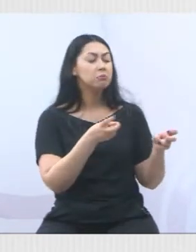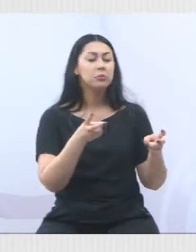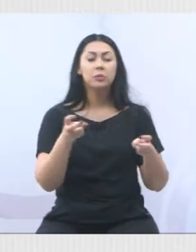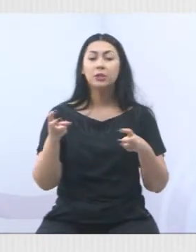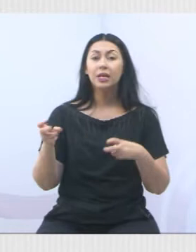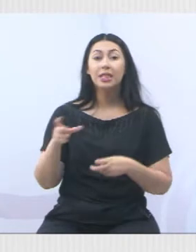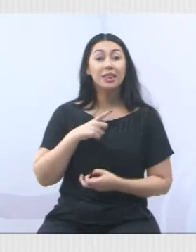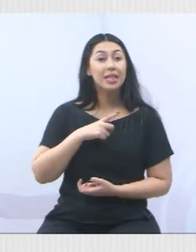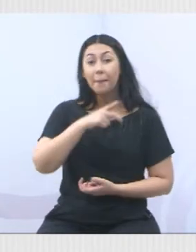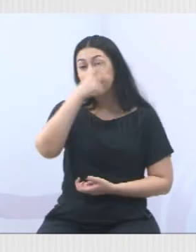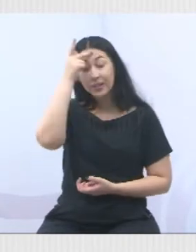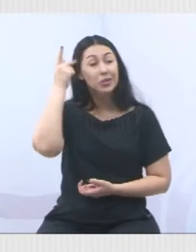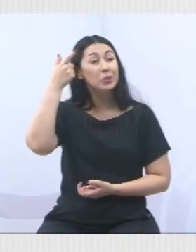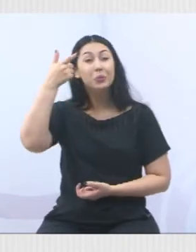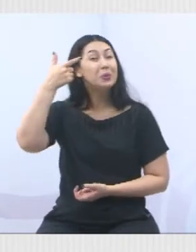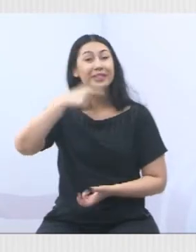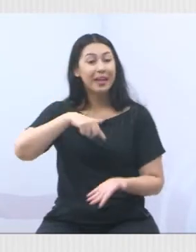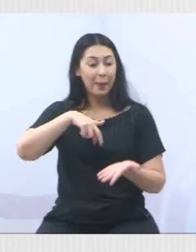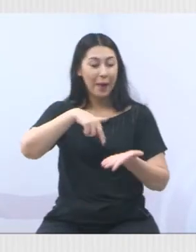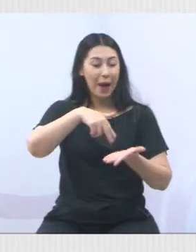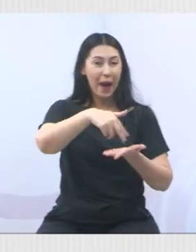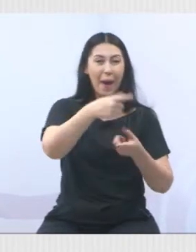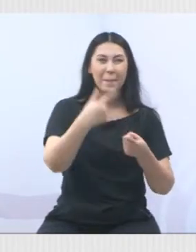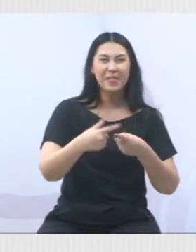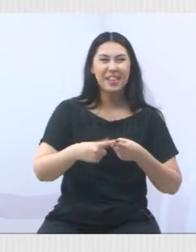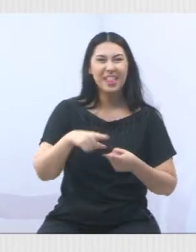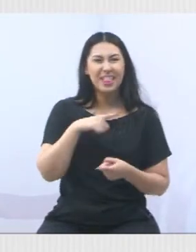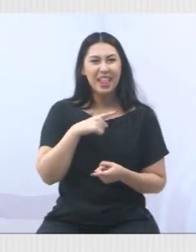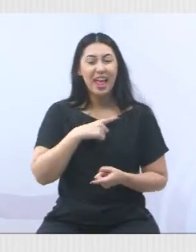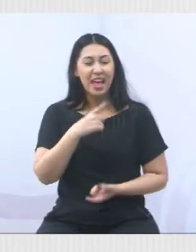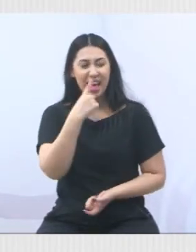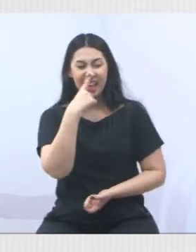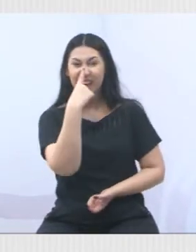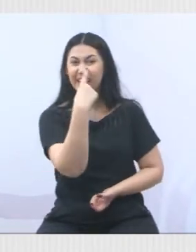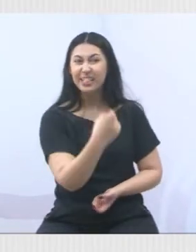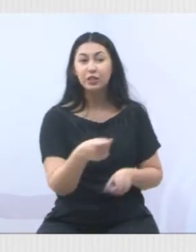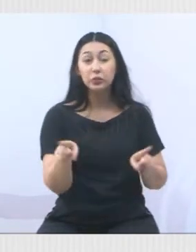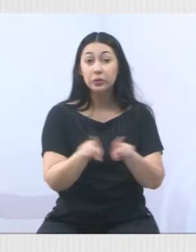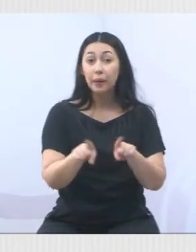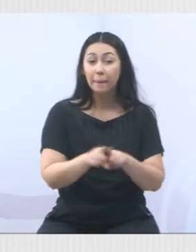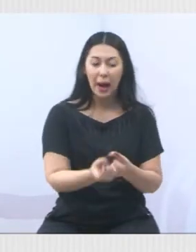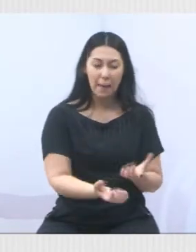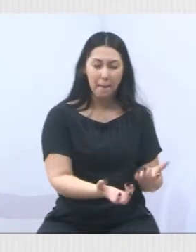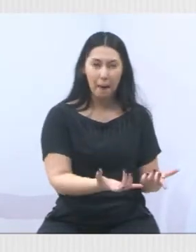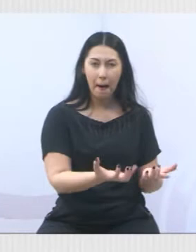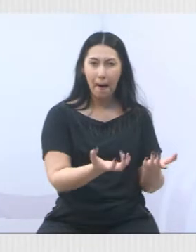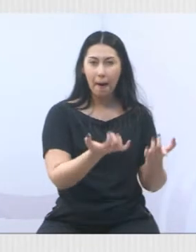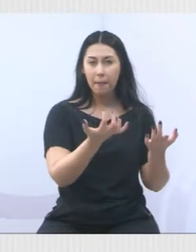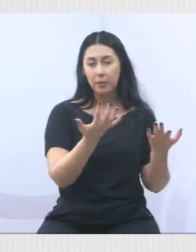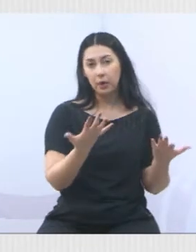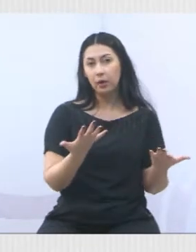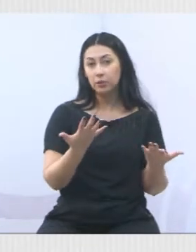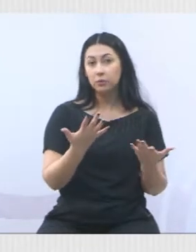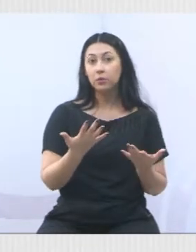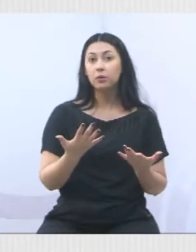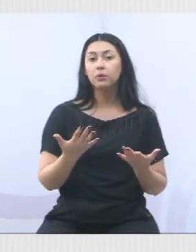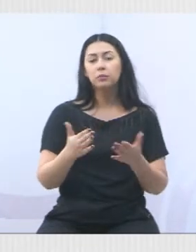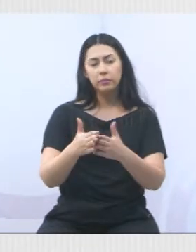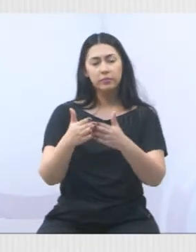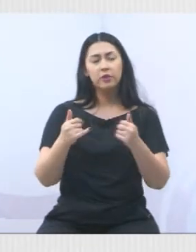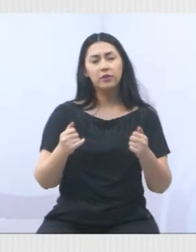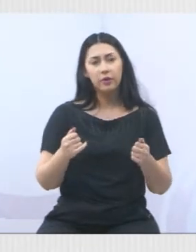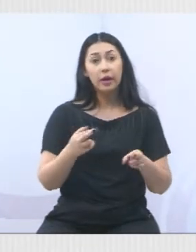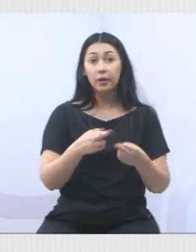não conseguem caminhar devido à quantidade de entulho e mato em algumas calçadas que não são retirados. Então, por favor,